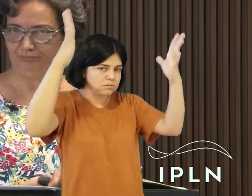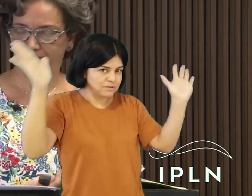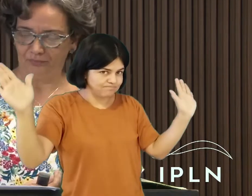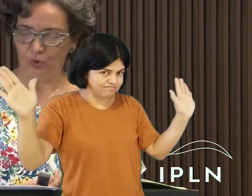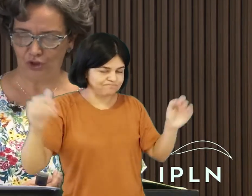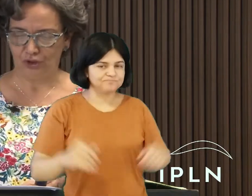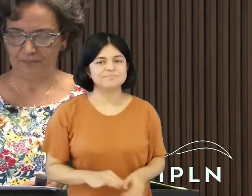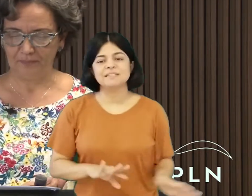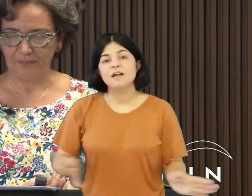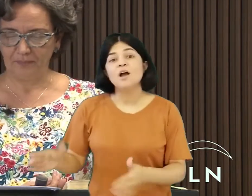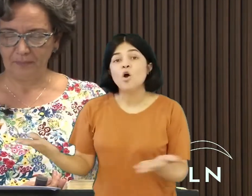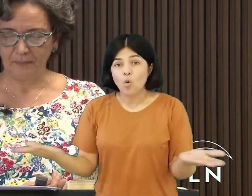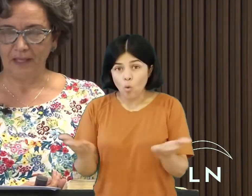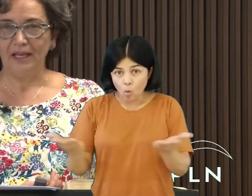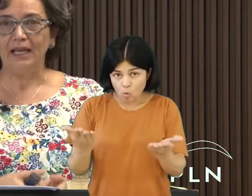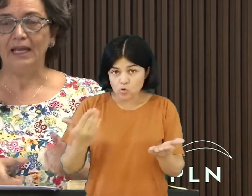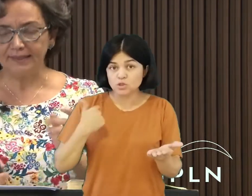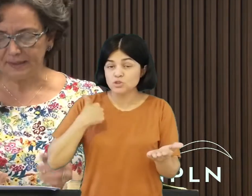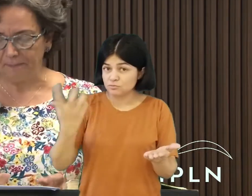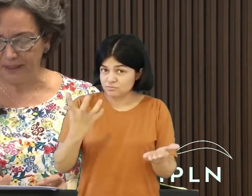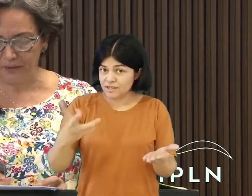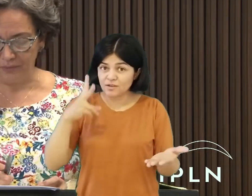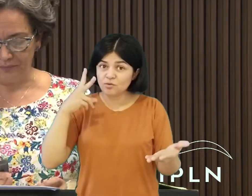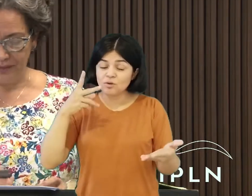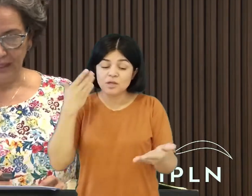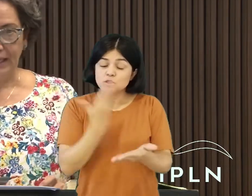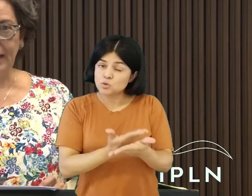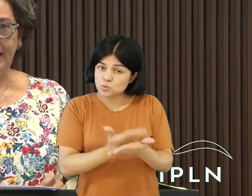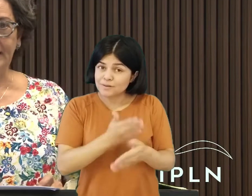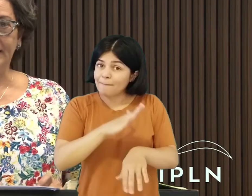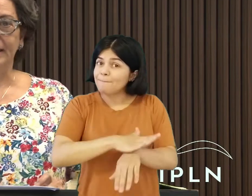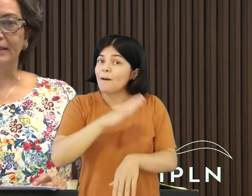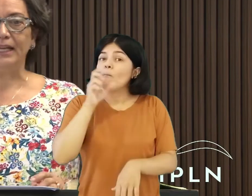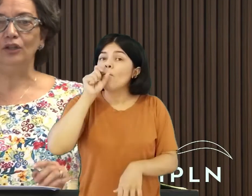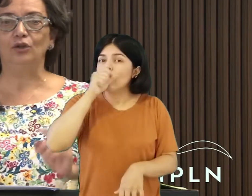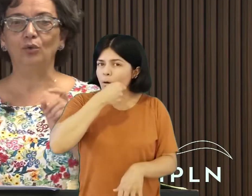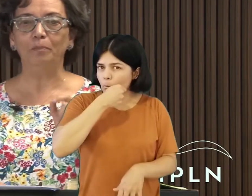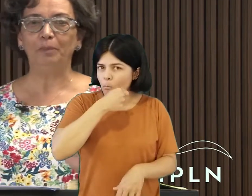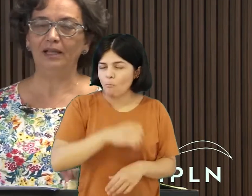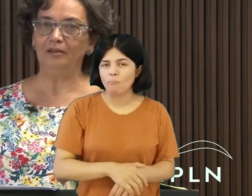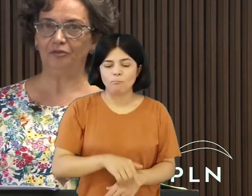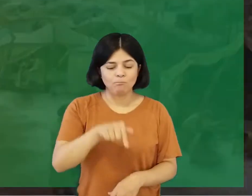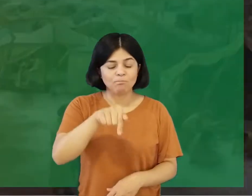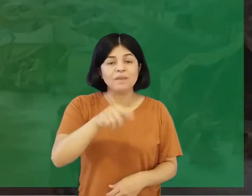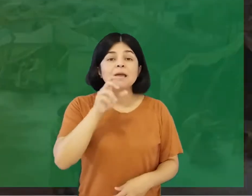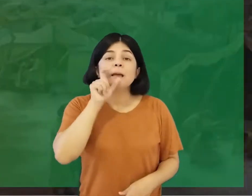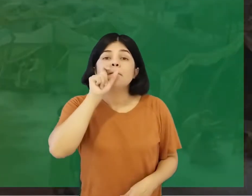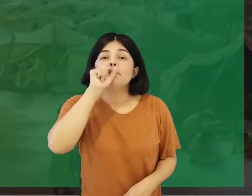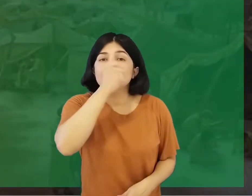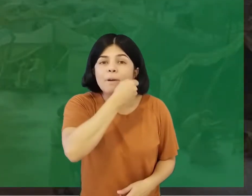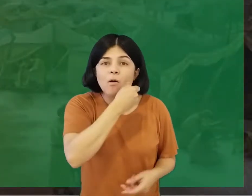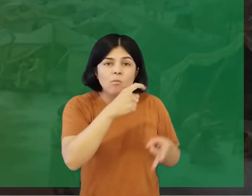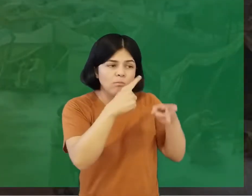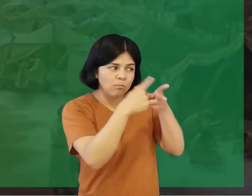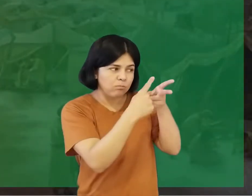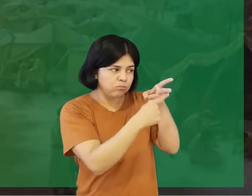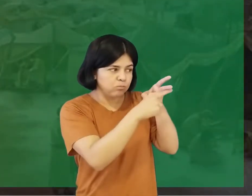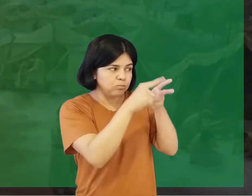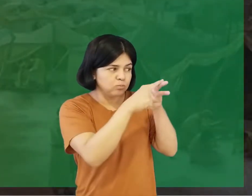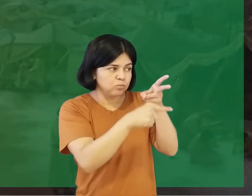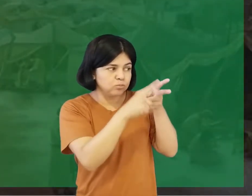pão hoje. Esse pão, ele tem dupla finalidade.